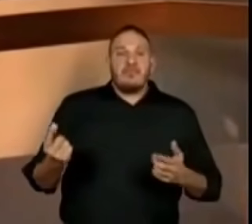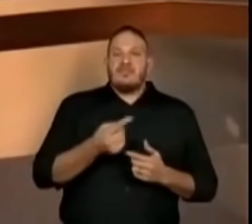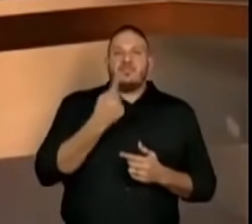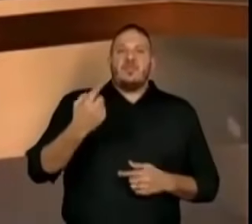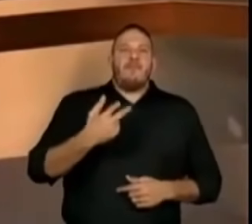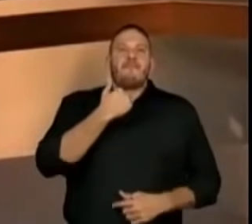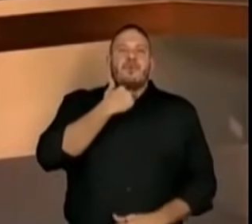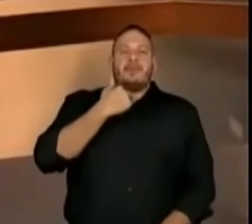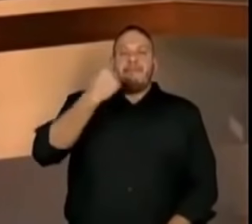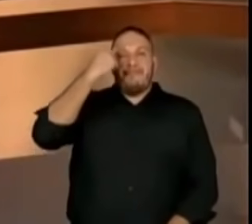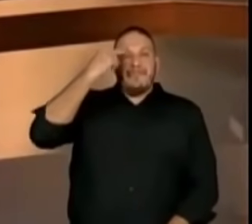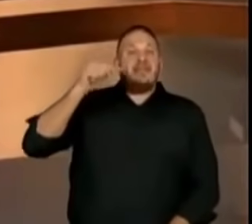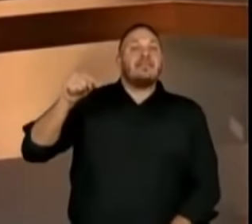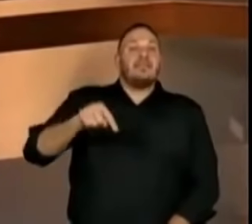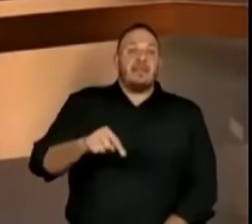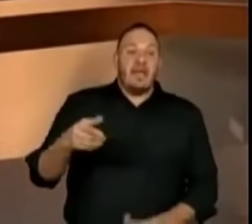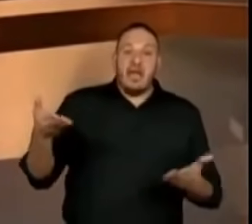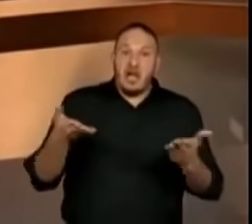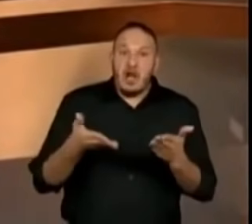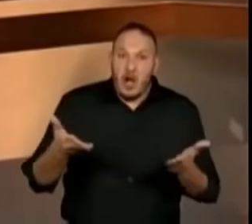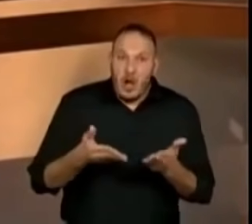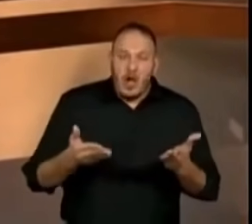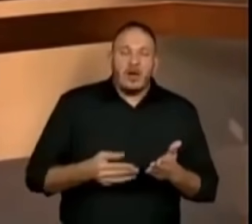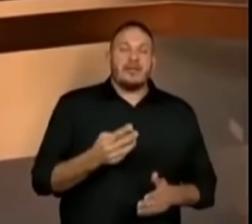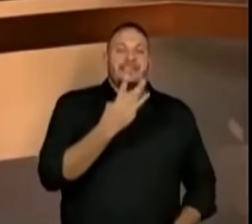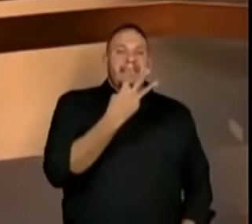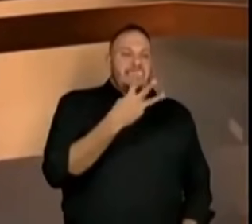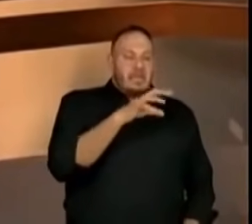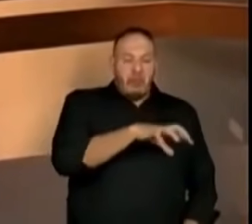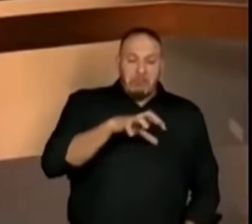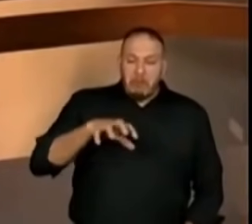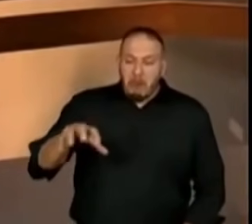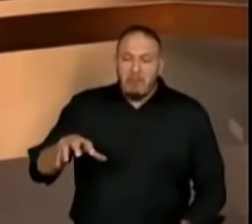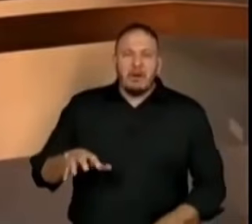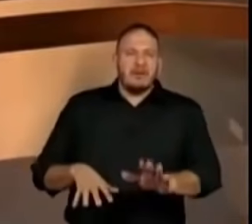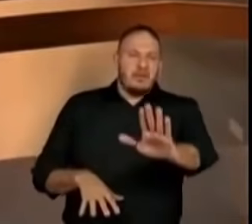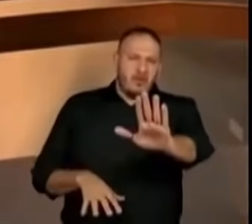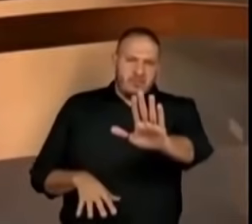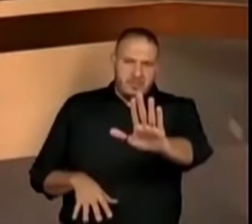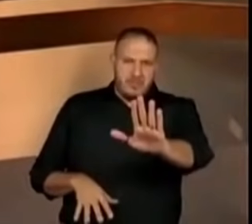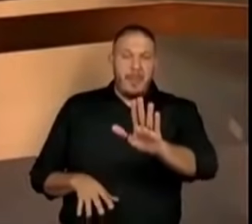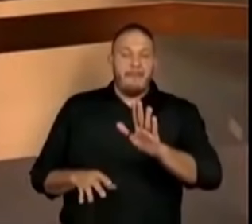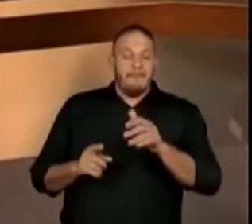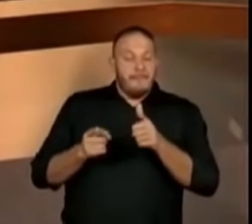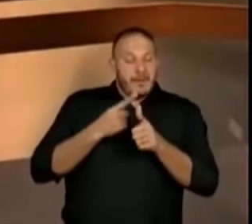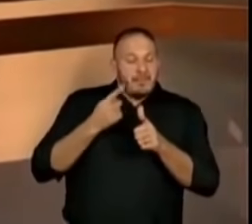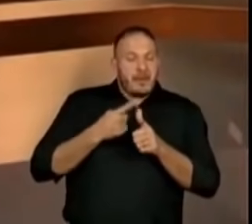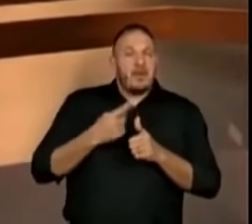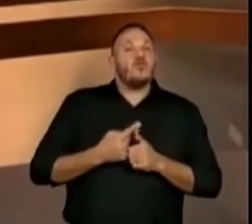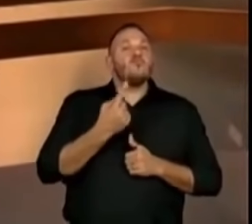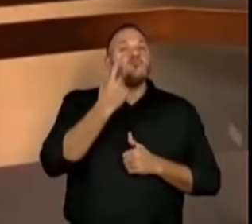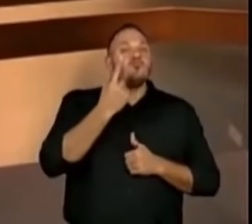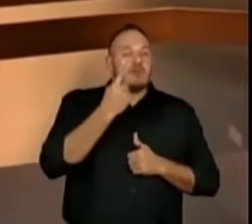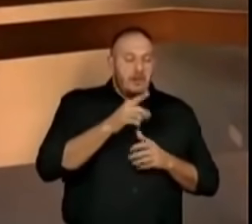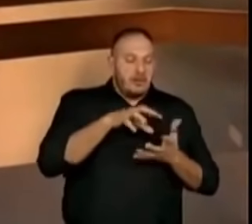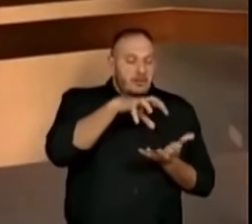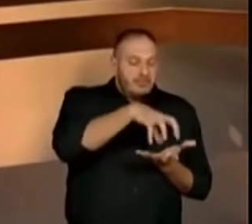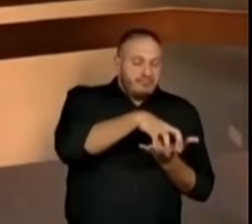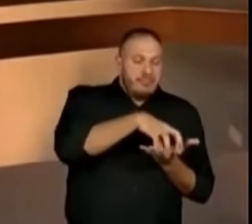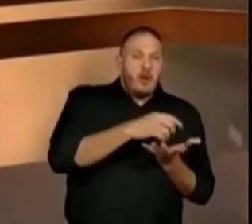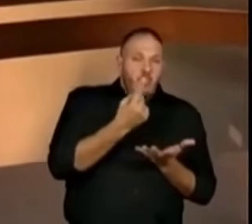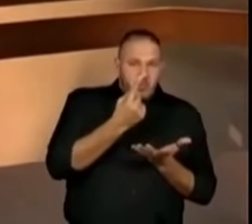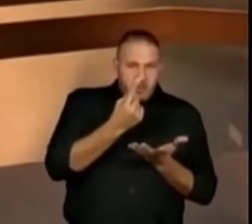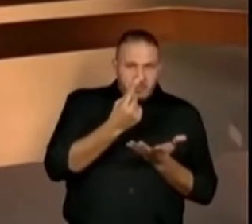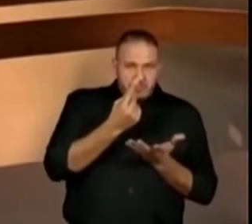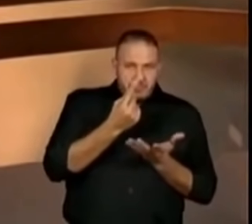pode pensar agora em 3/4 partes. Vamos pensar em 1/4 parte primeiro?